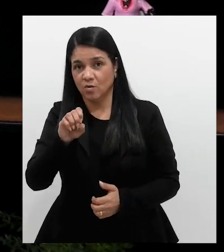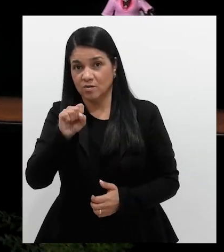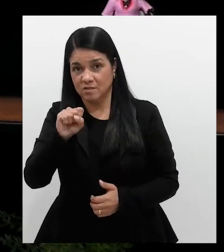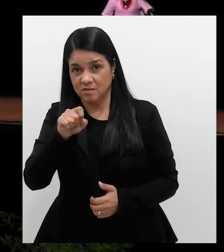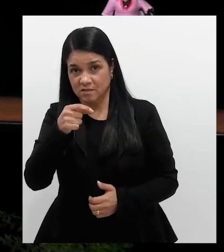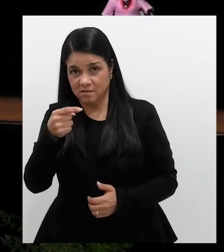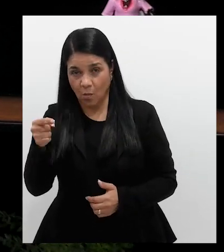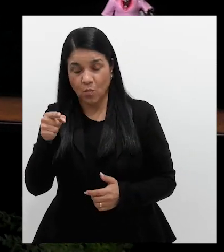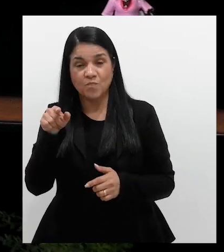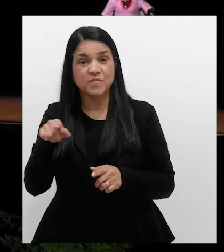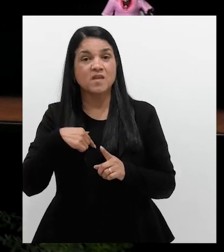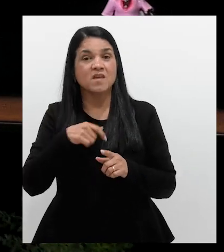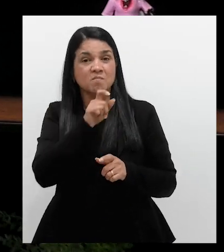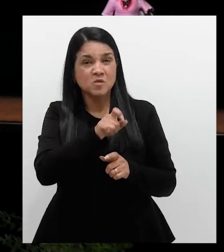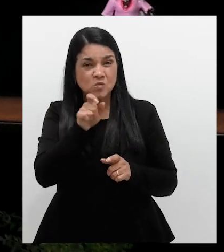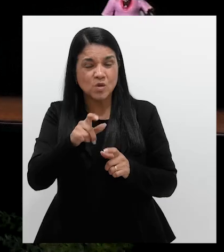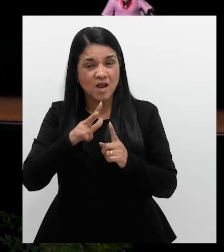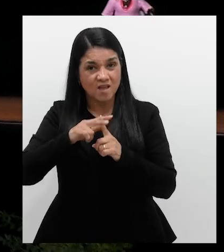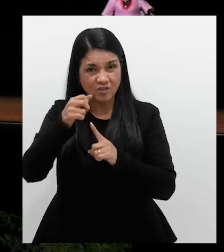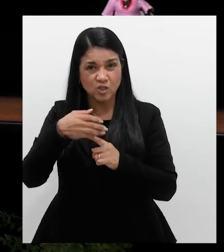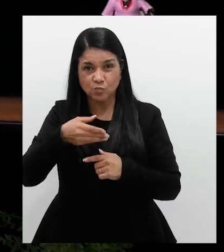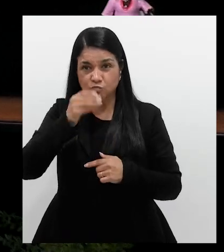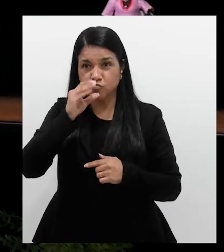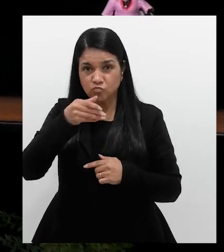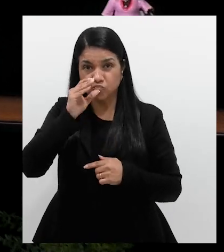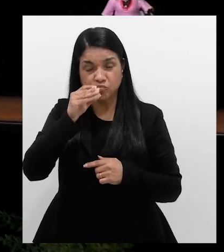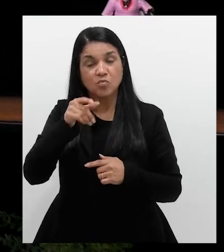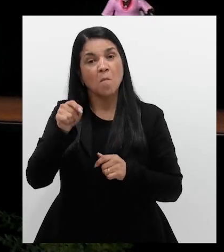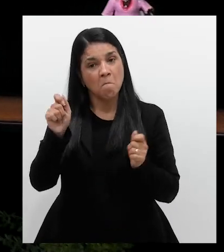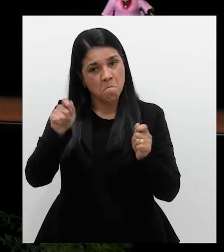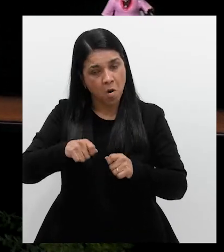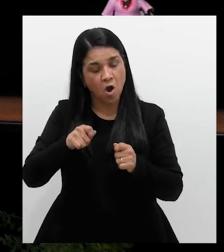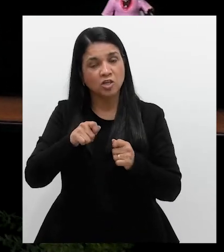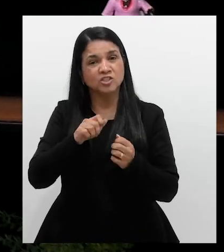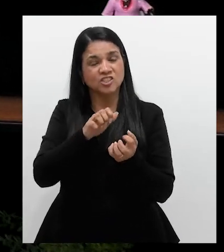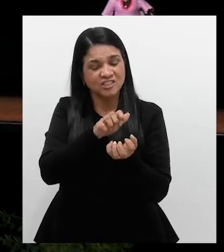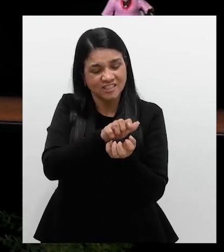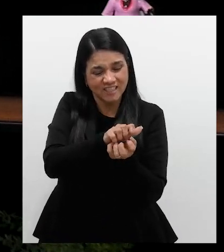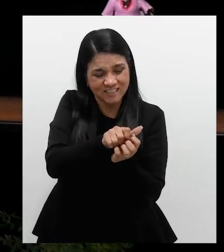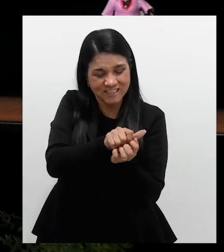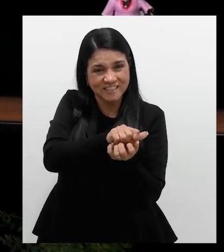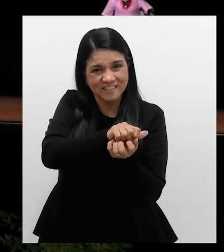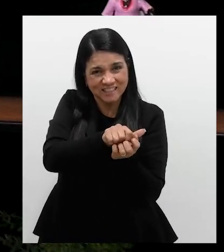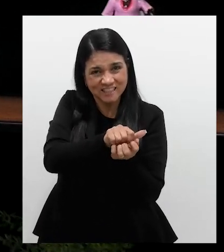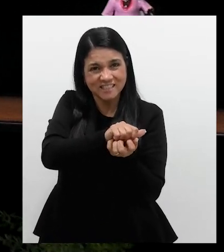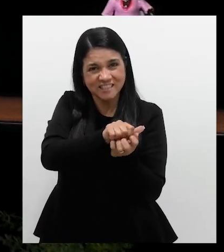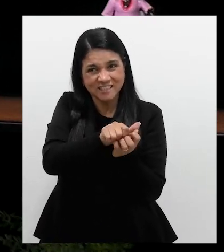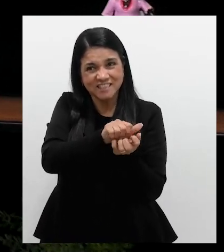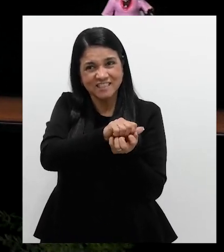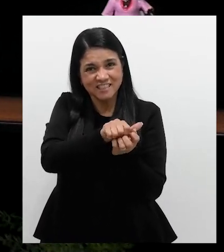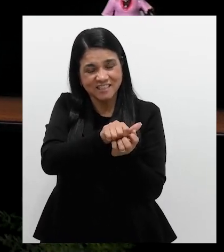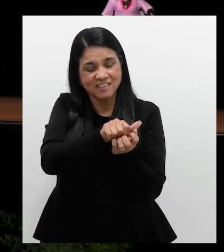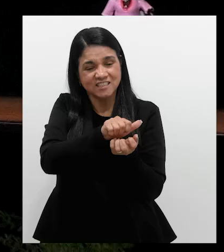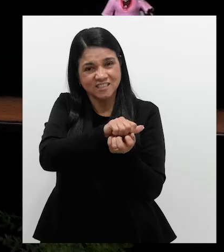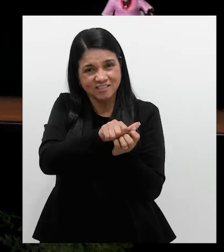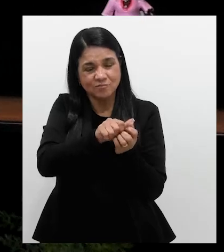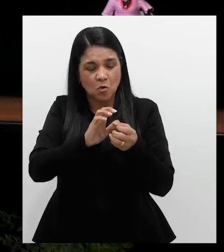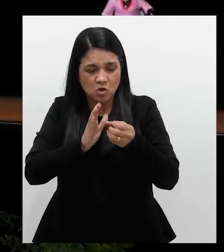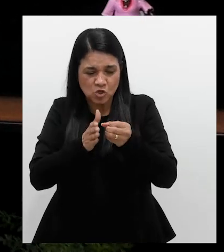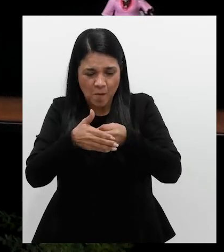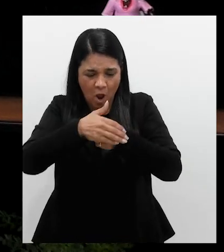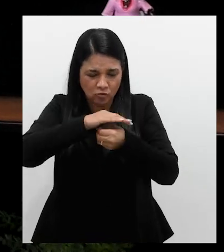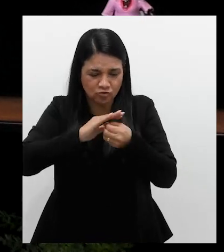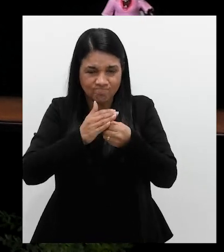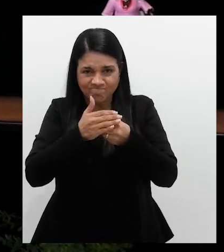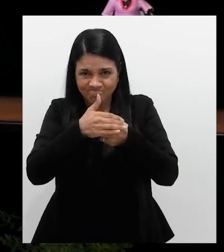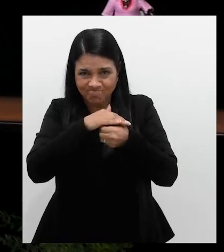vezes, que consomem muito refrigerante, eles podem ter desgastes por erosão, ou seja, desgaste do esmalte